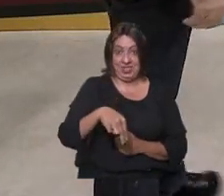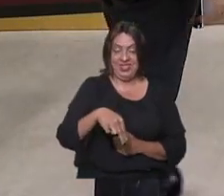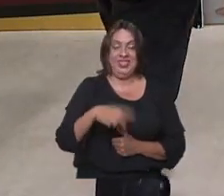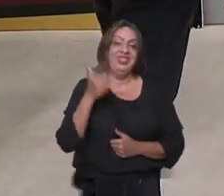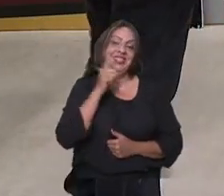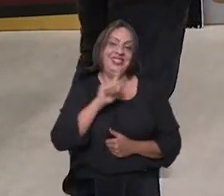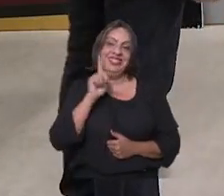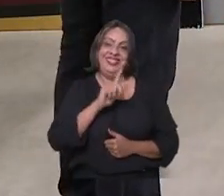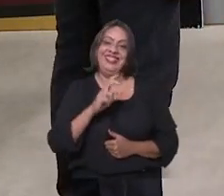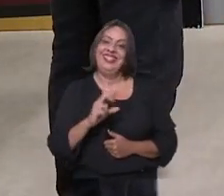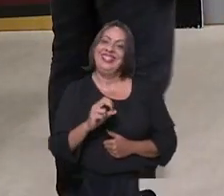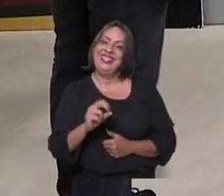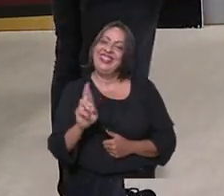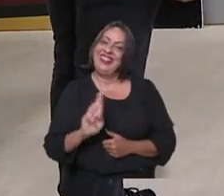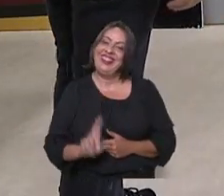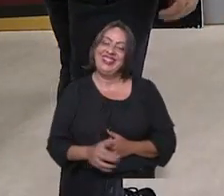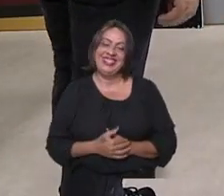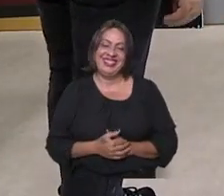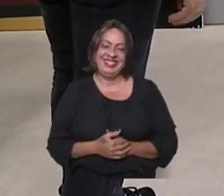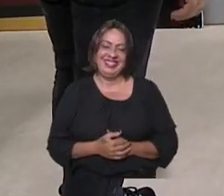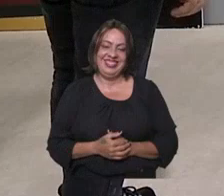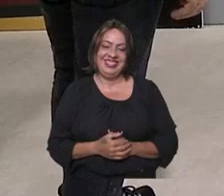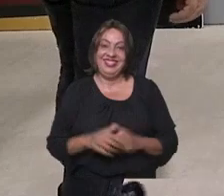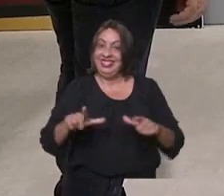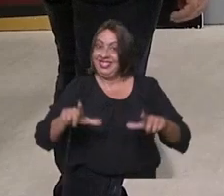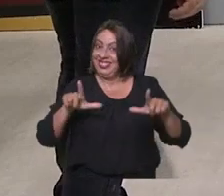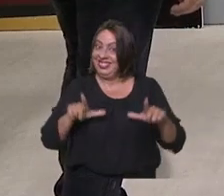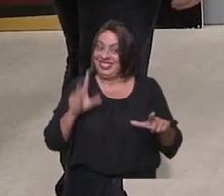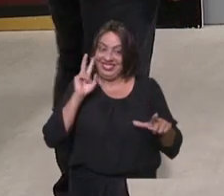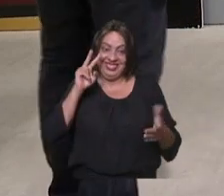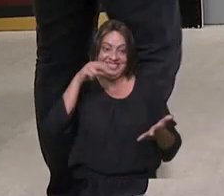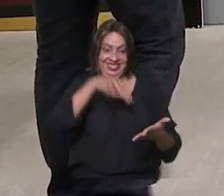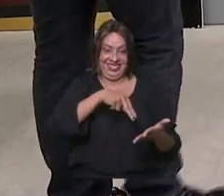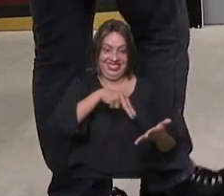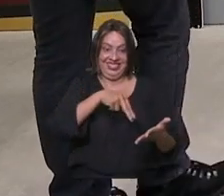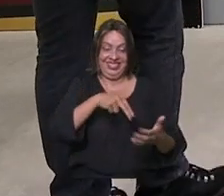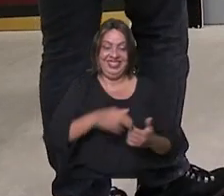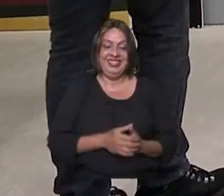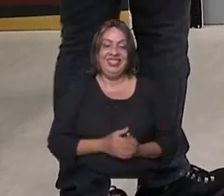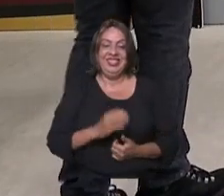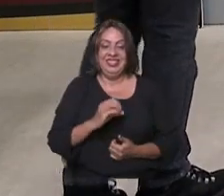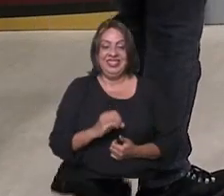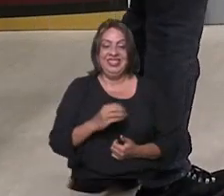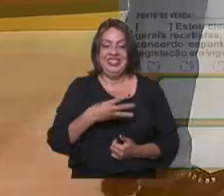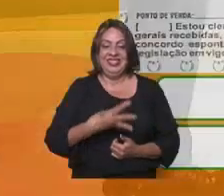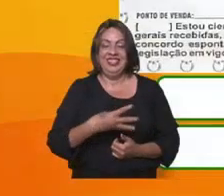agora, é você? Tá sentindo? Pega seu título, dá uma olhada se tem